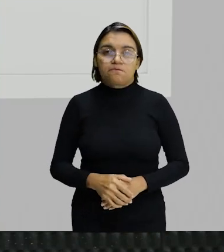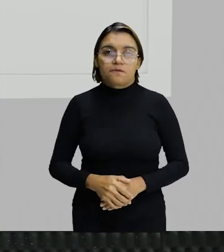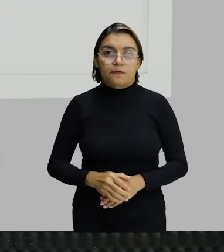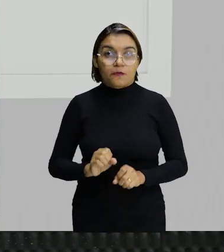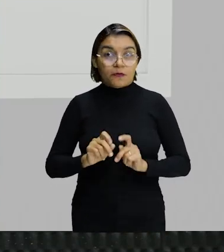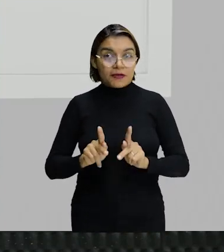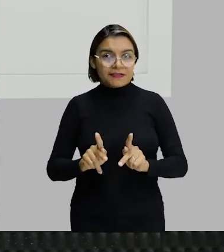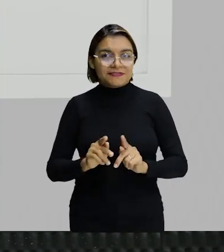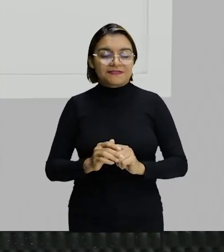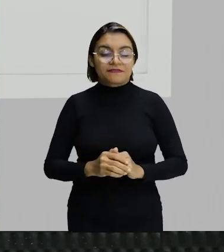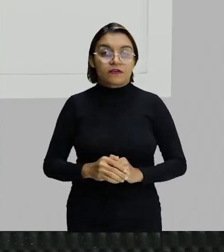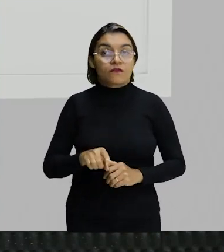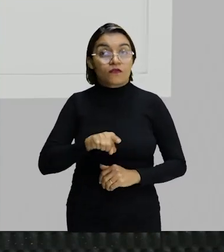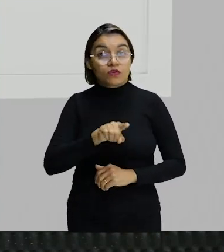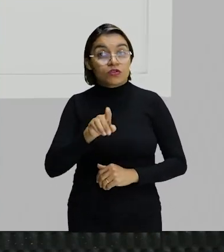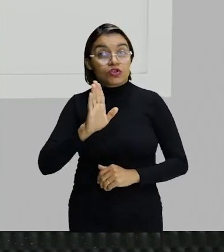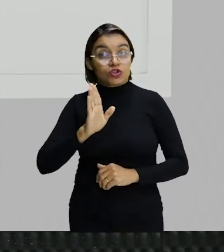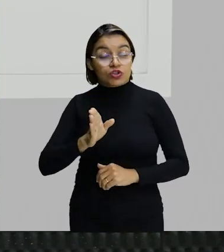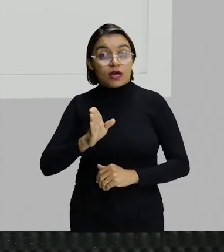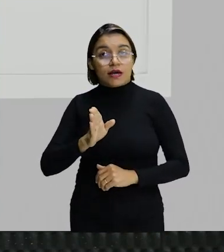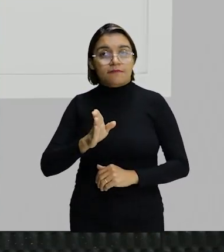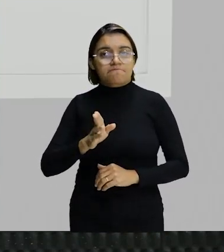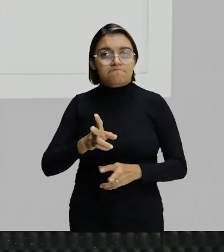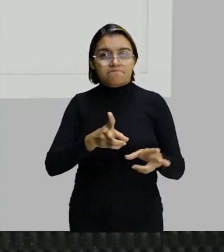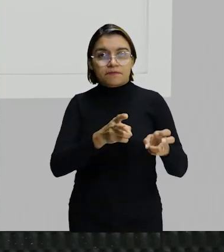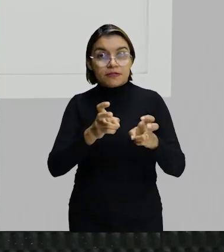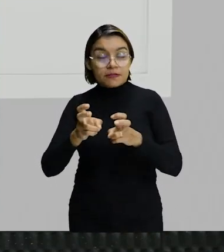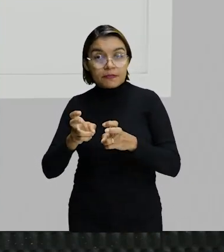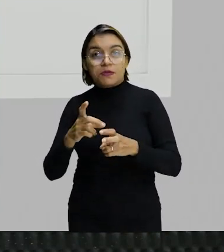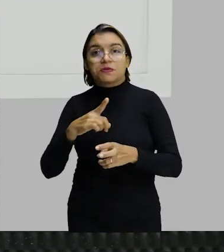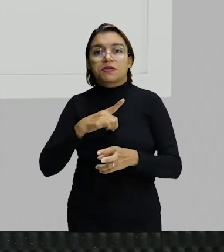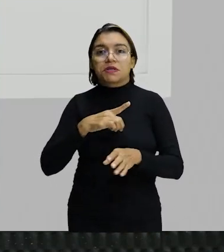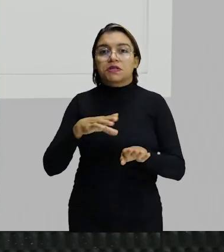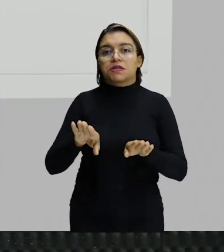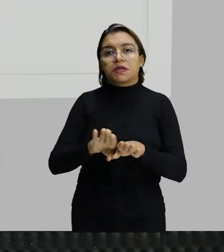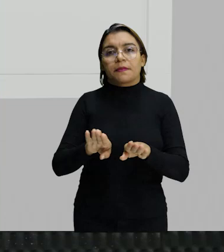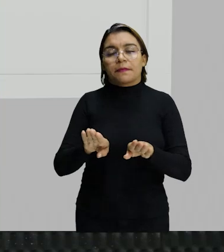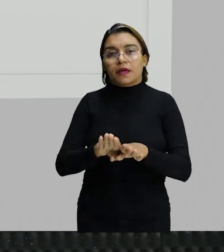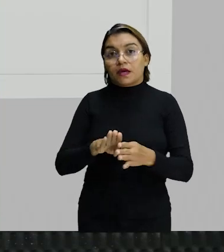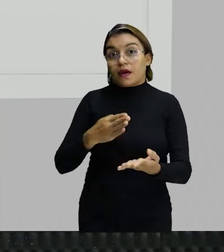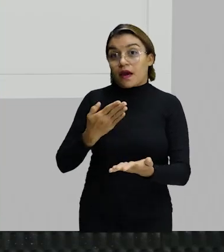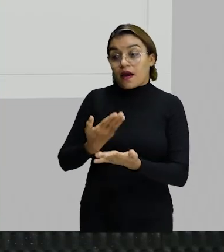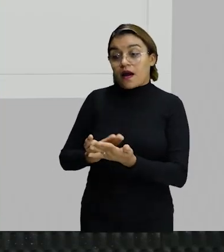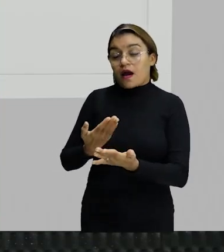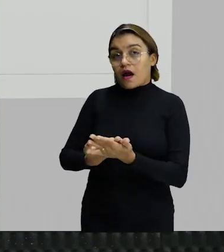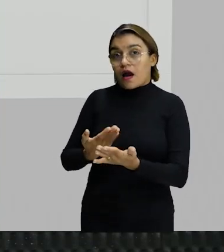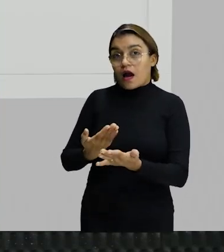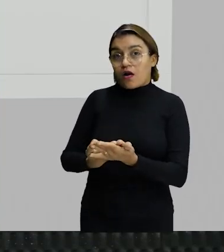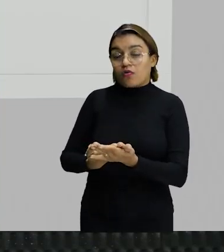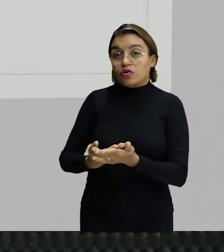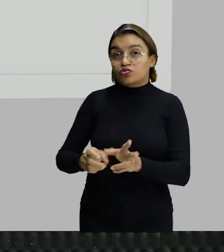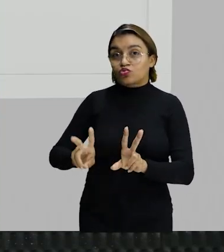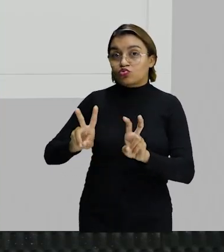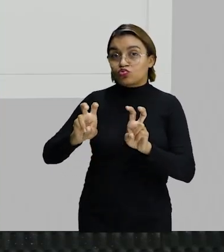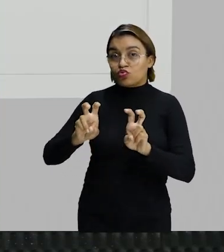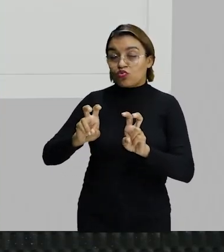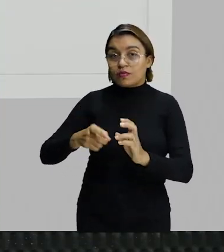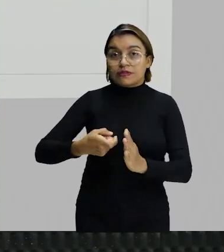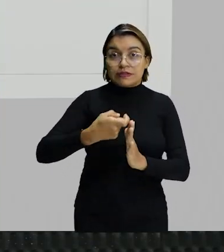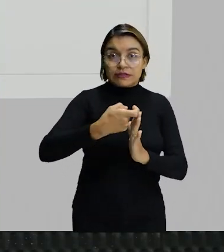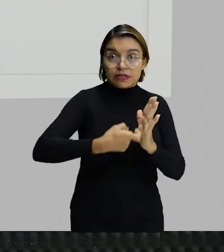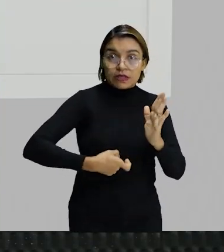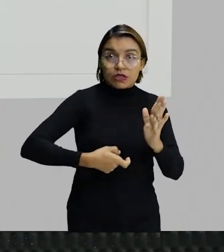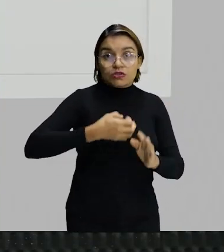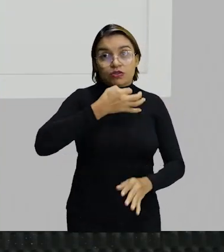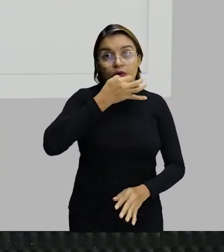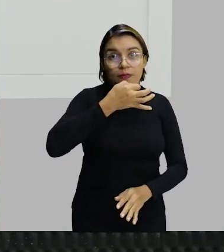Certo? Bom, você já viu que nós temos também aulas sobre textos argumentativos,